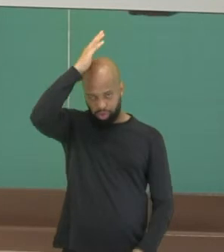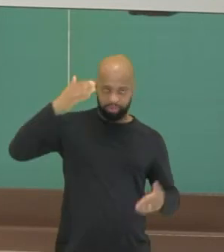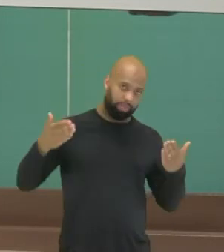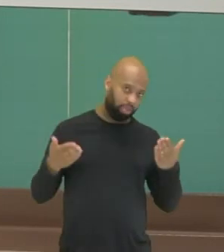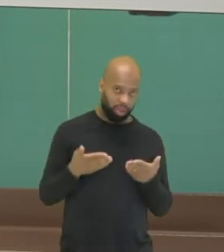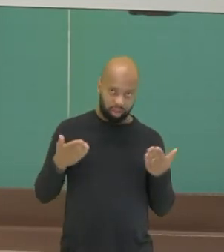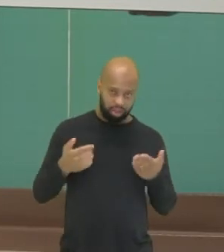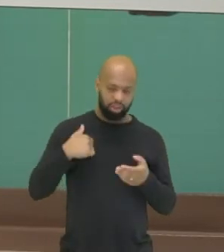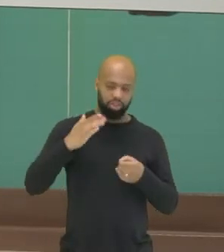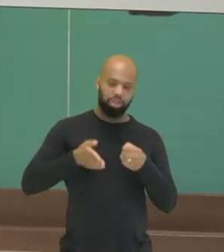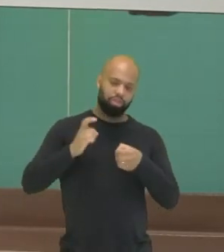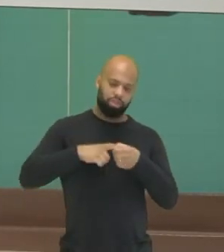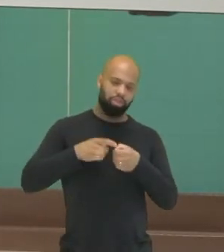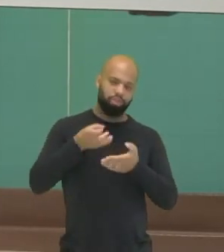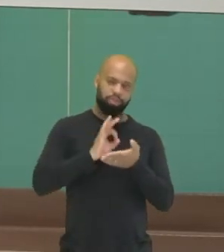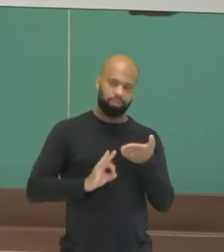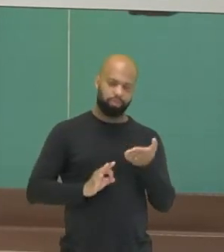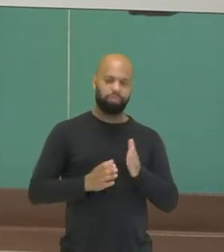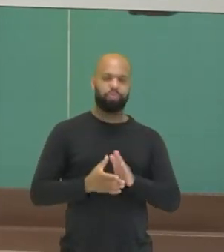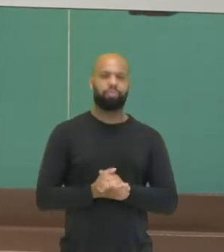voltamos, corrigimos juntos.